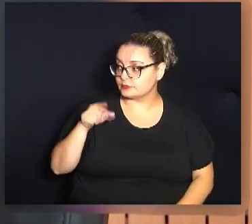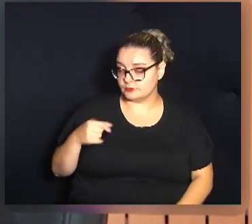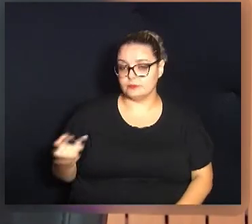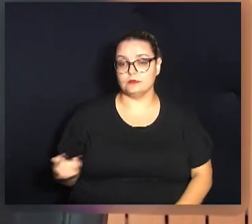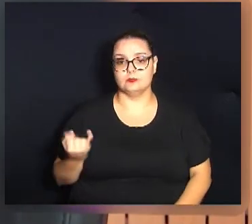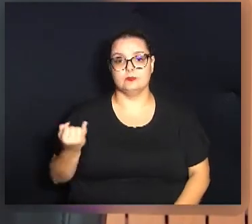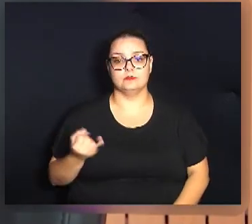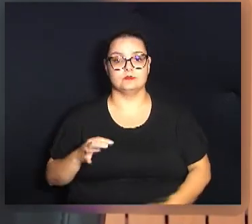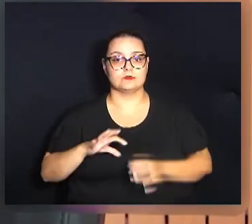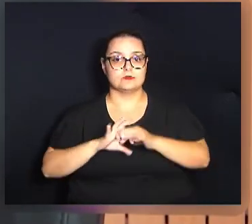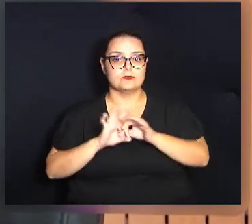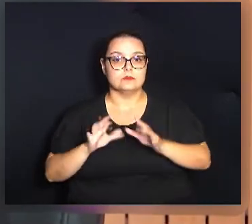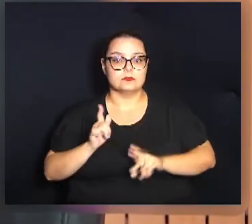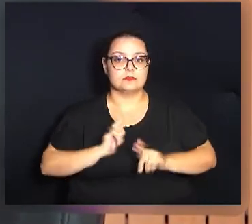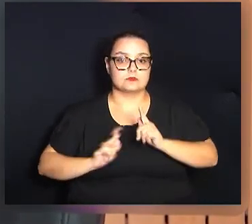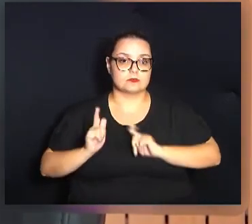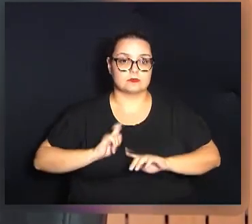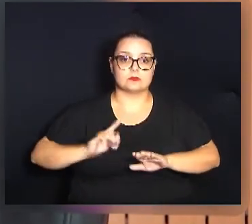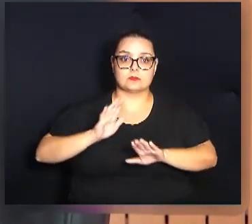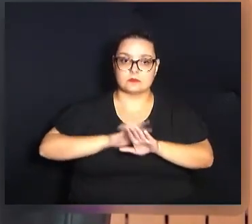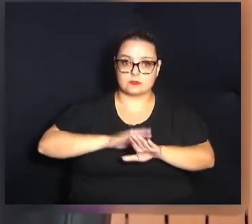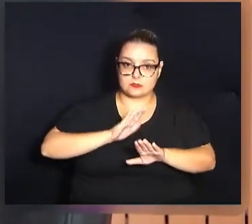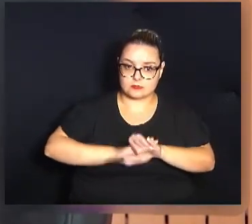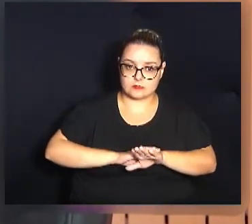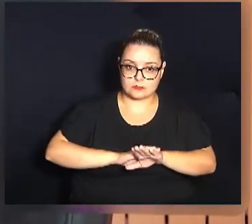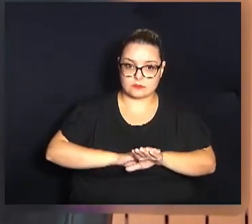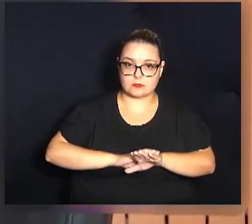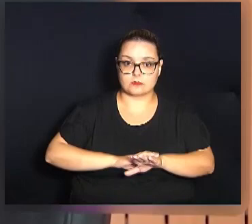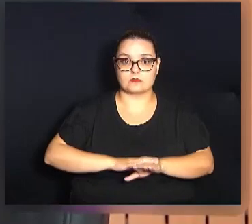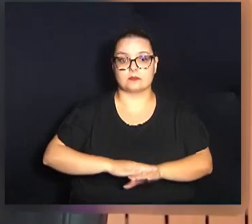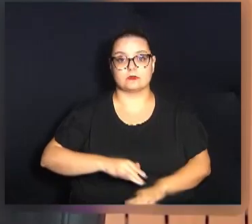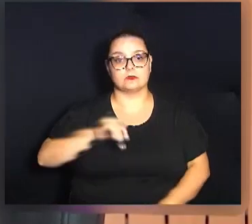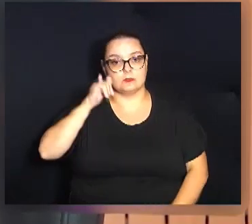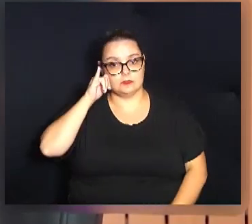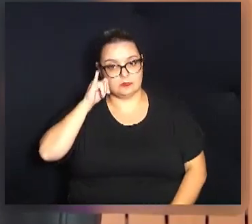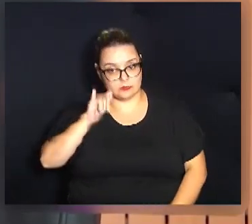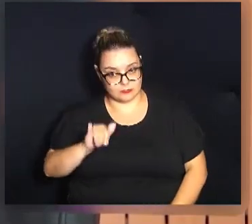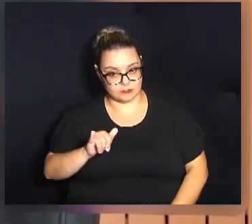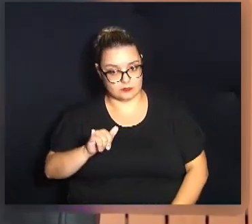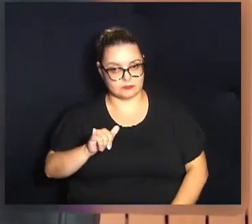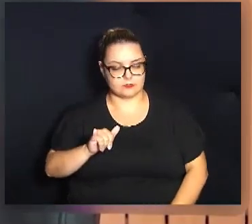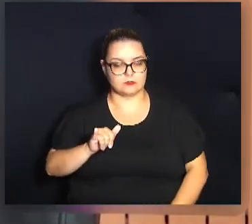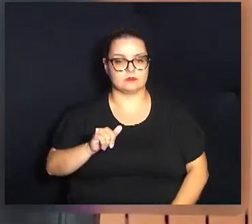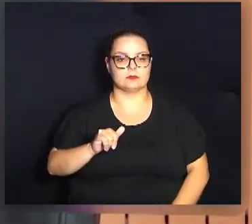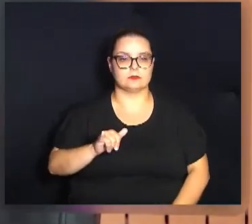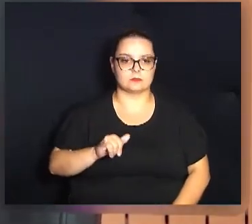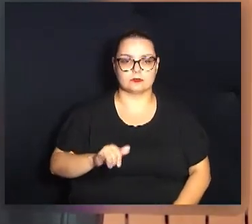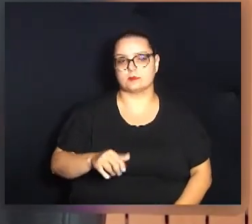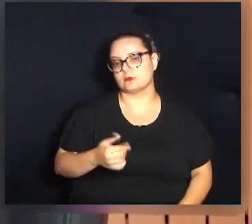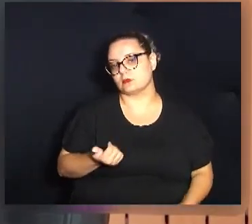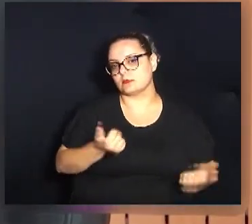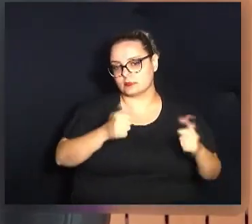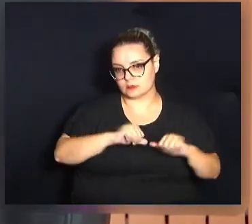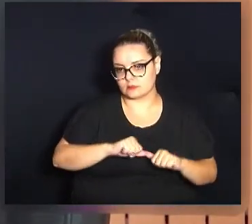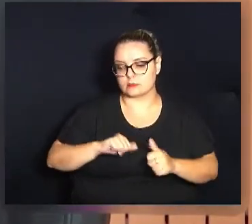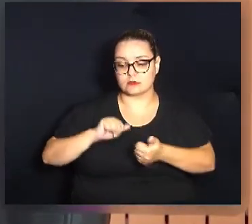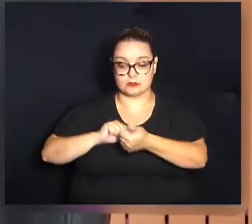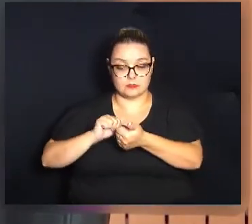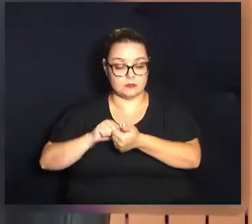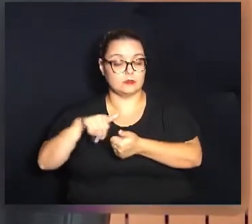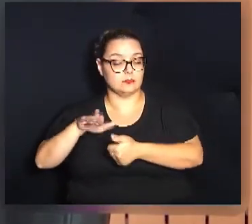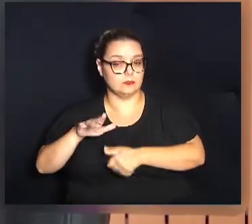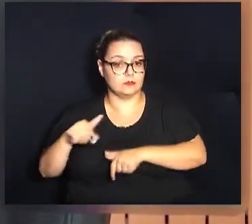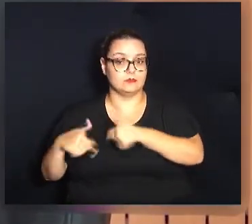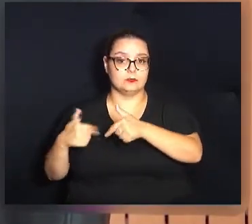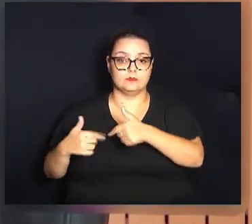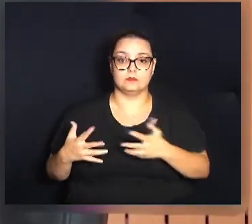poder permitir que a gestão atue de forma preventiva e qualifique cada vez mais o trabalho que todos nós